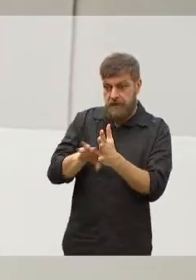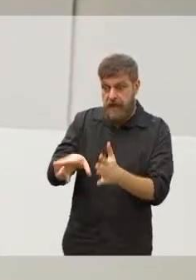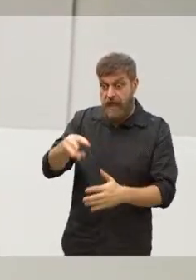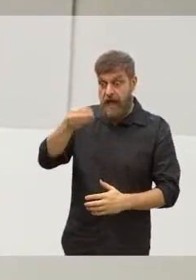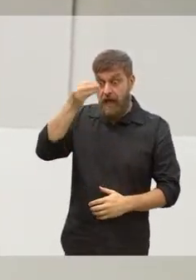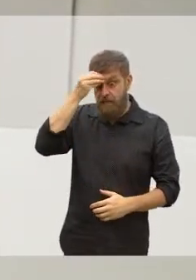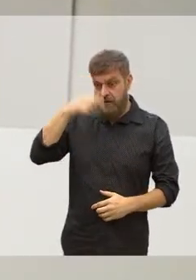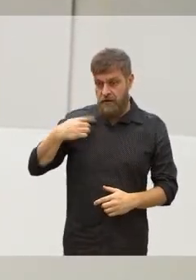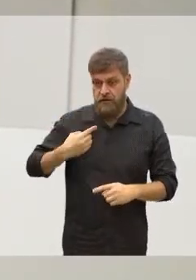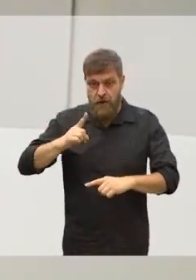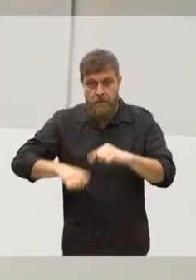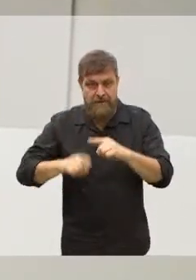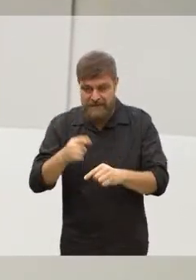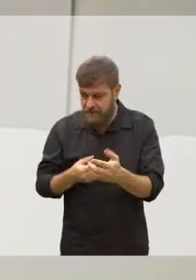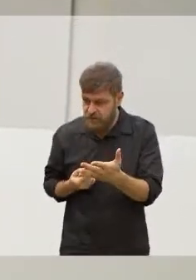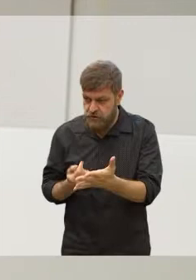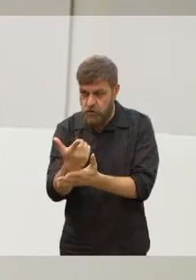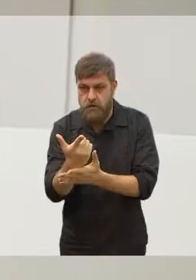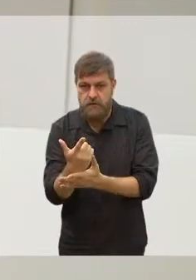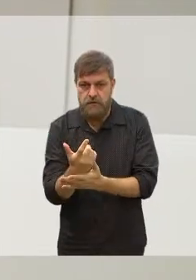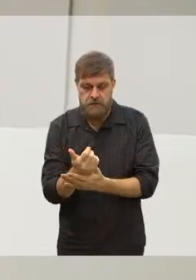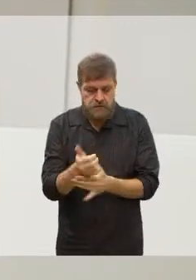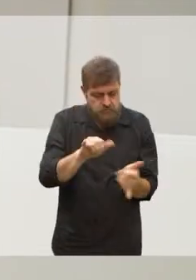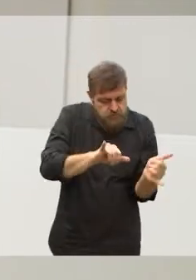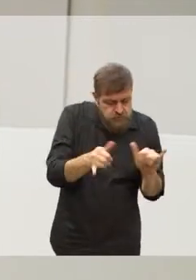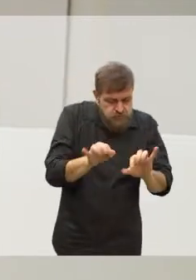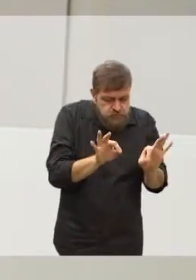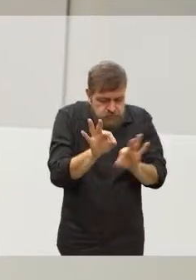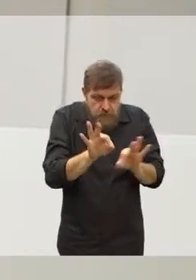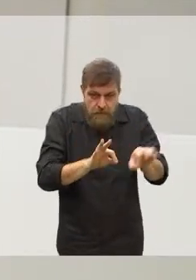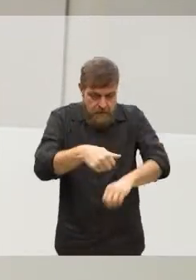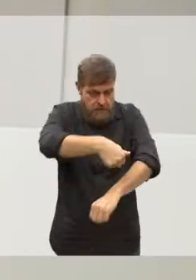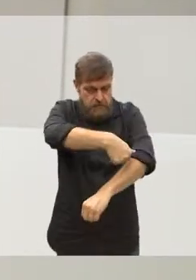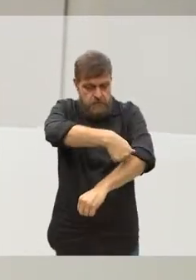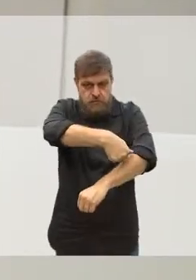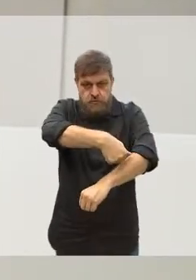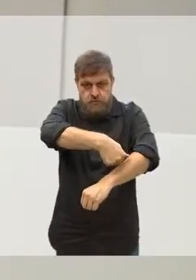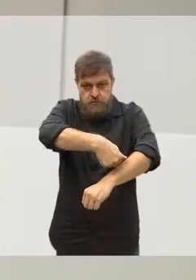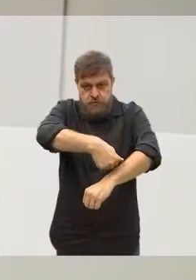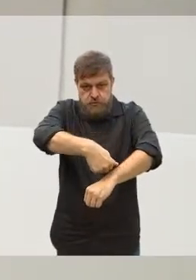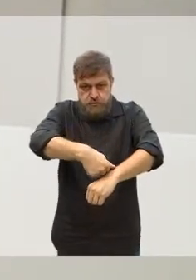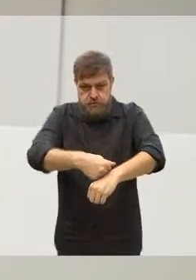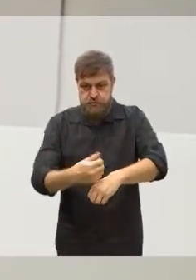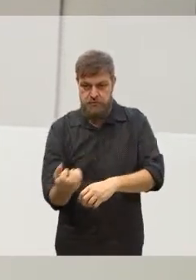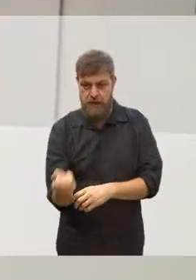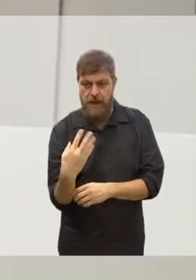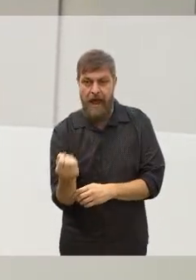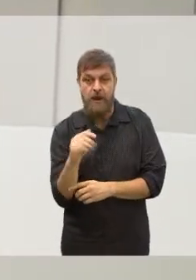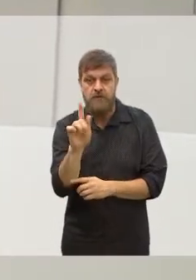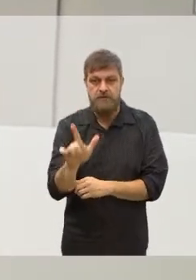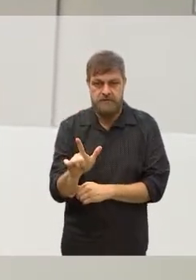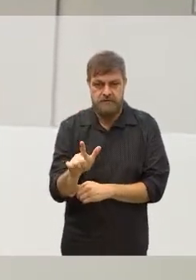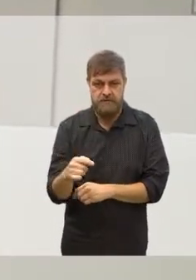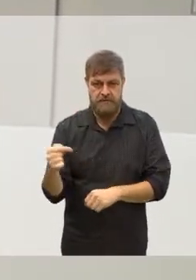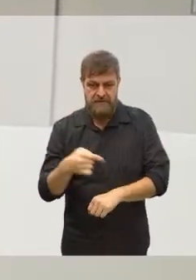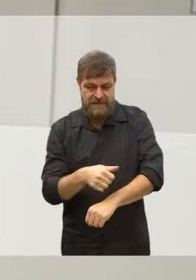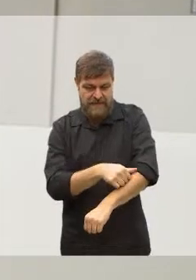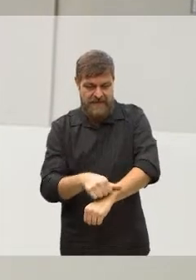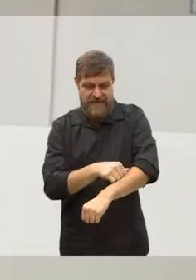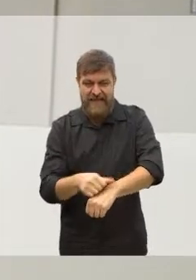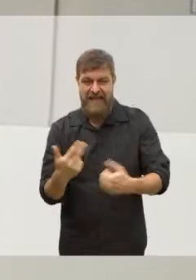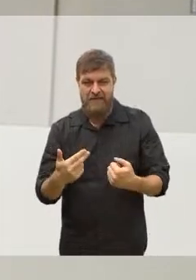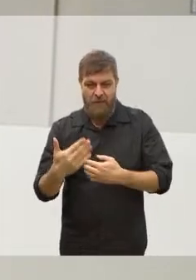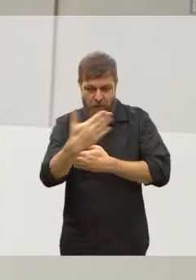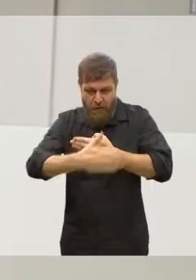nós adquirimos o produto e produzimos o creme que protege da luz azul. Nós chamamos de escudo